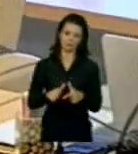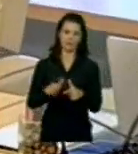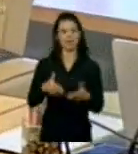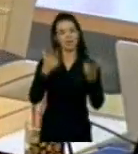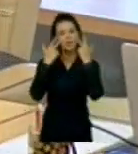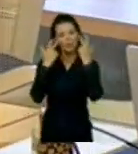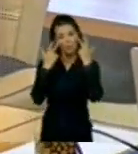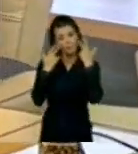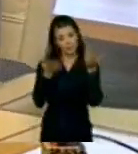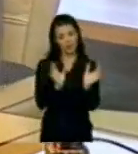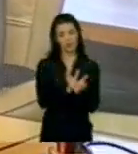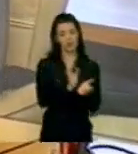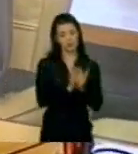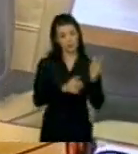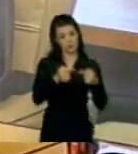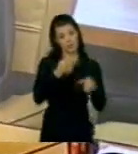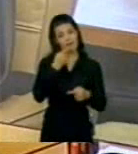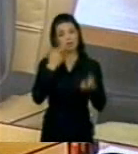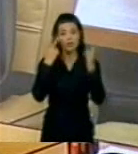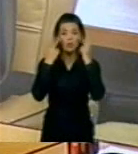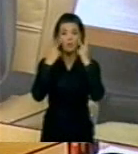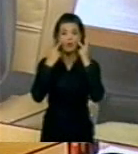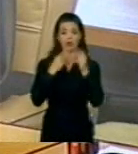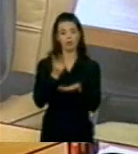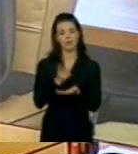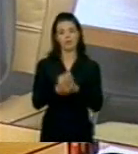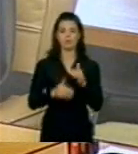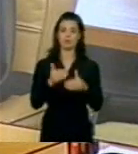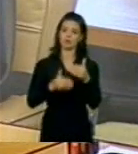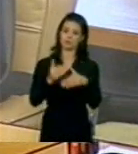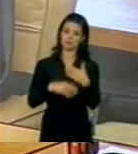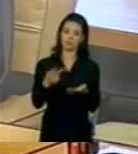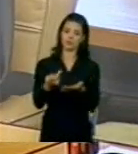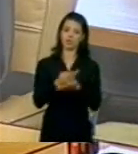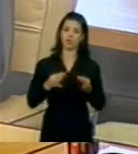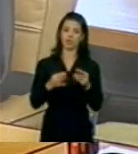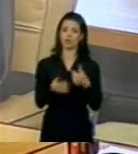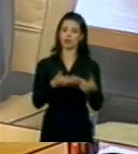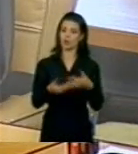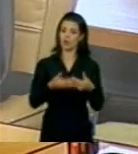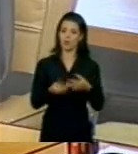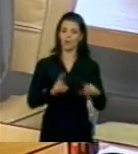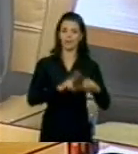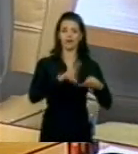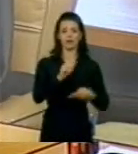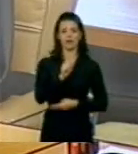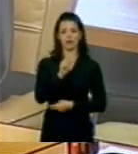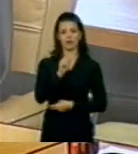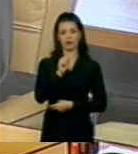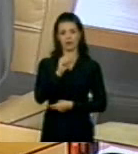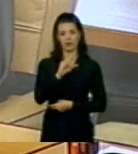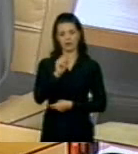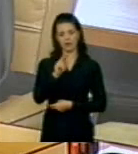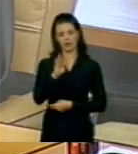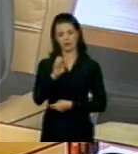natural, dizem os partidos autores, que o mesmo procedimento seja aplicado a toda e qualquer prisão cautelar e a